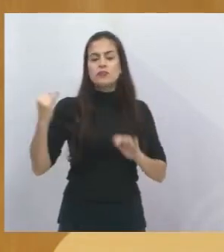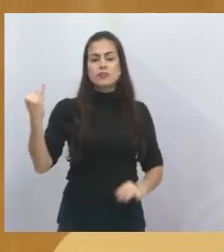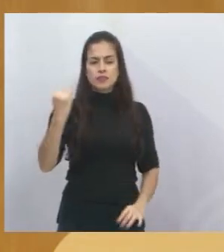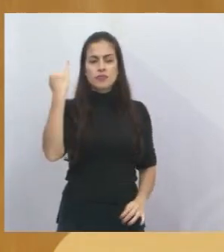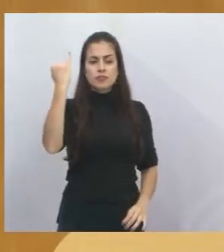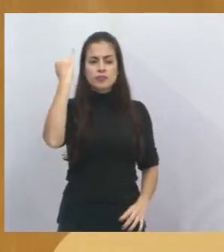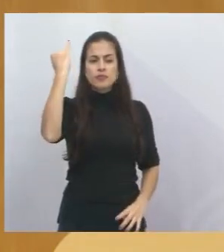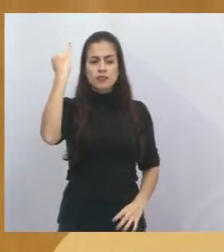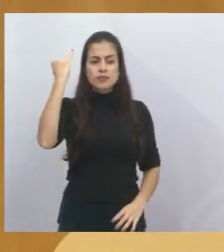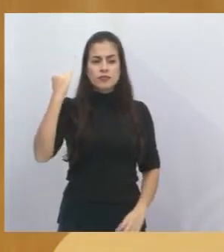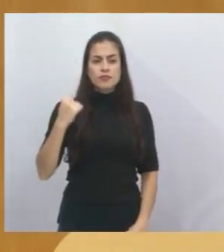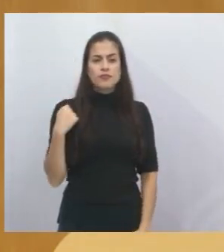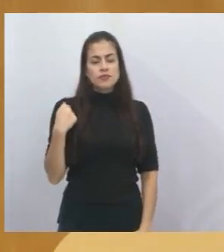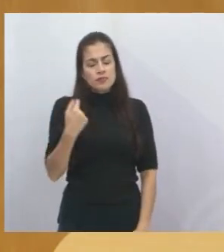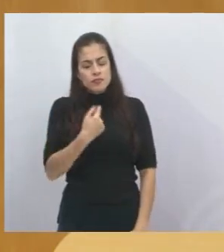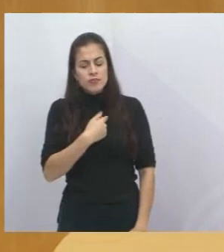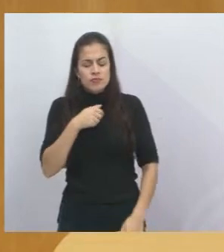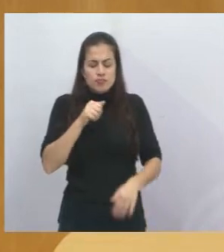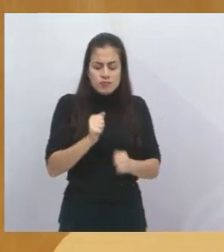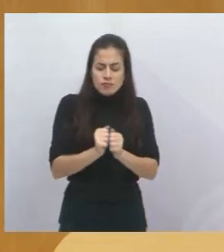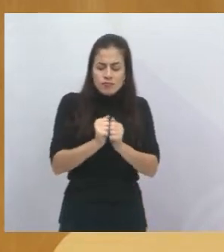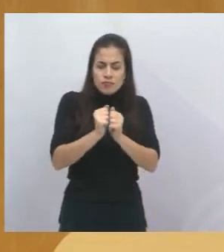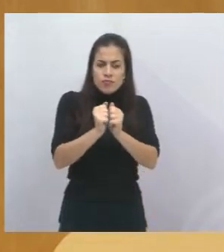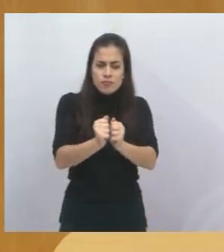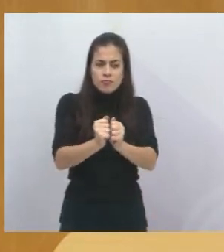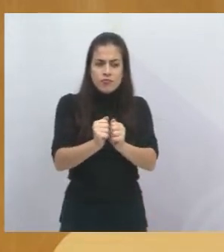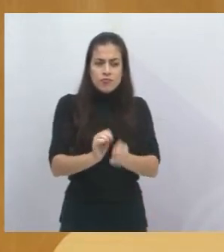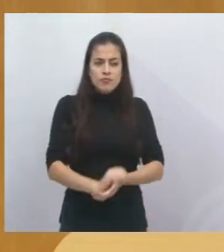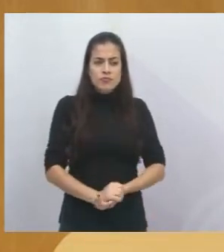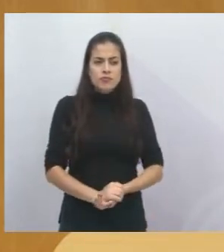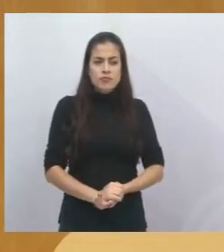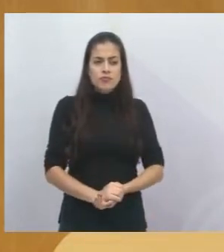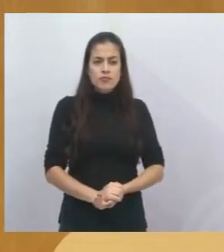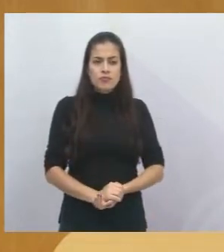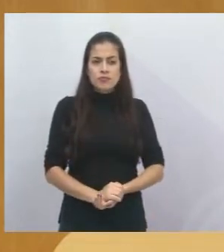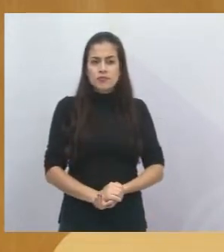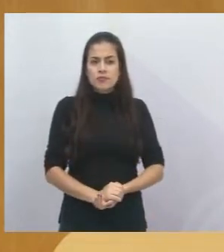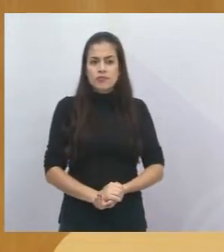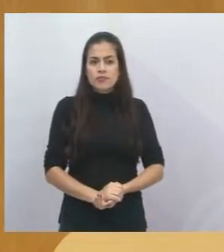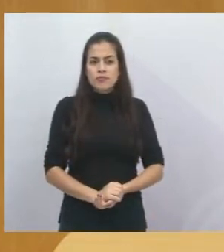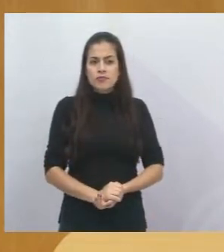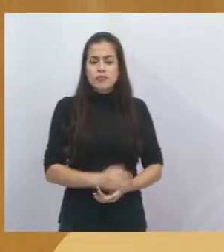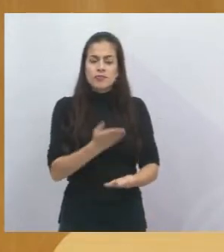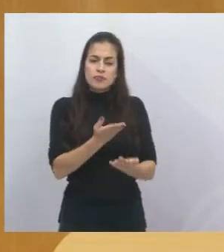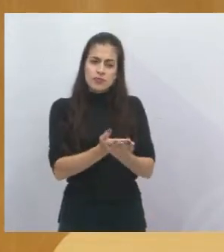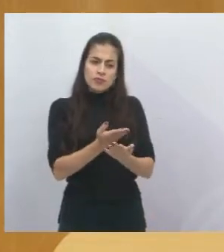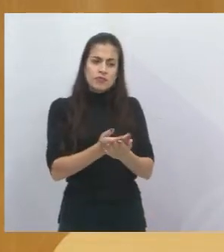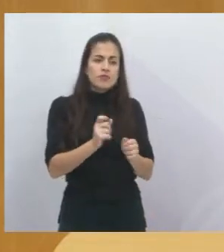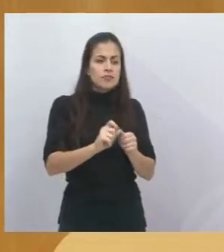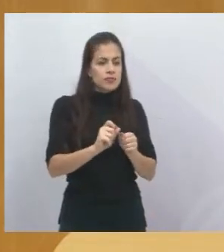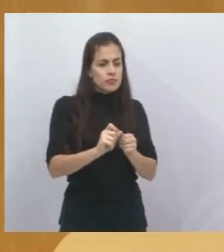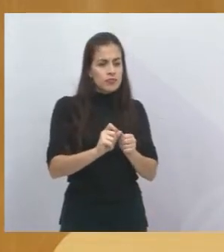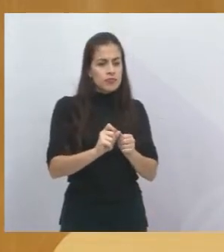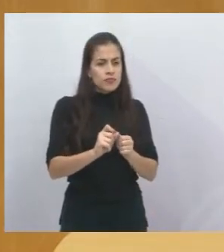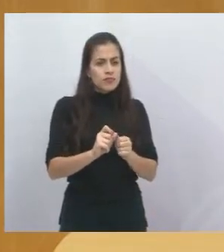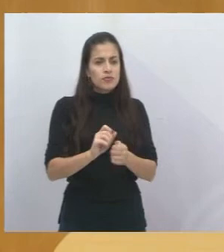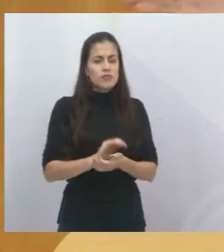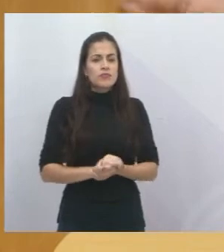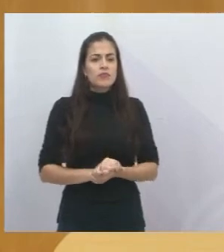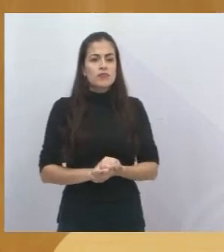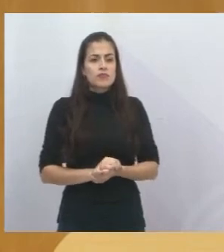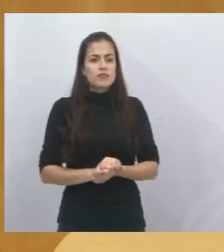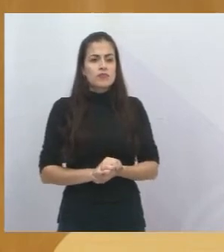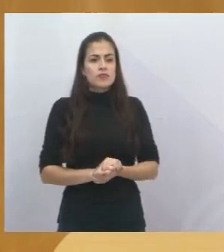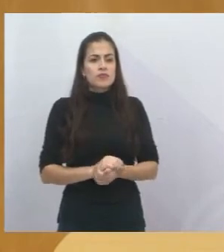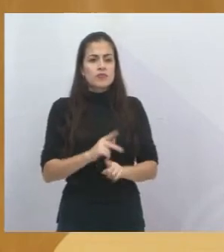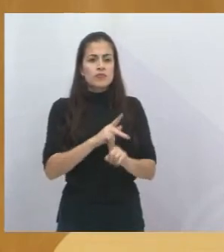é um projeto que a gente vai acompanhar e se fazer o estudo actuarial e ver que o Instituto tem gordura, não vai